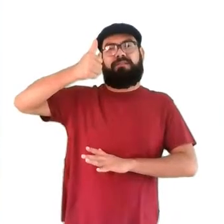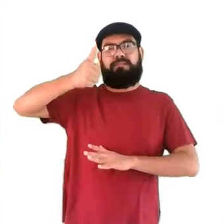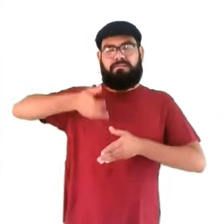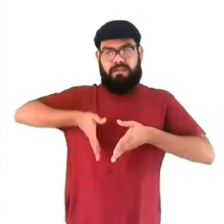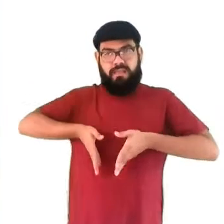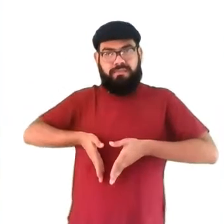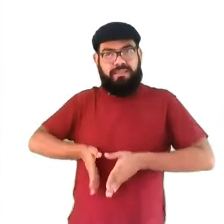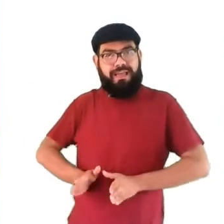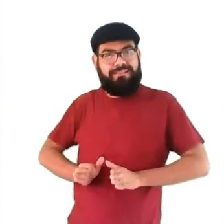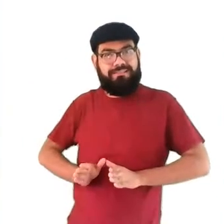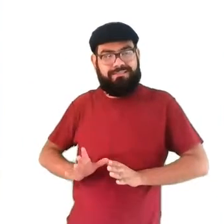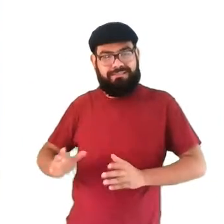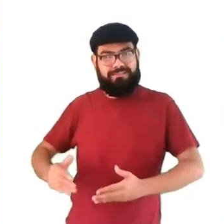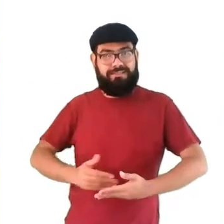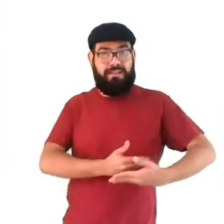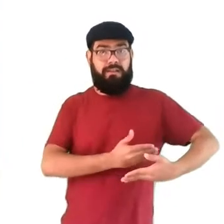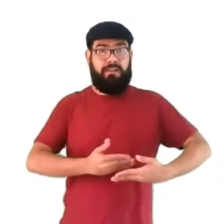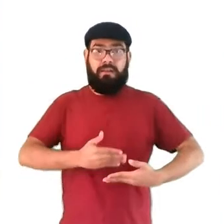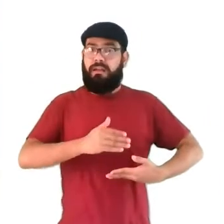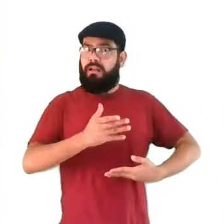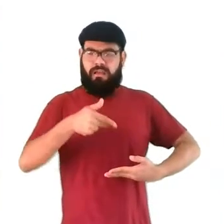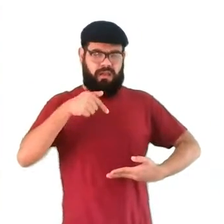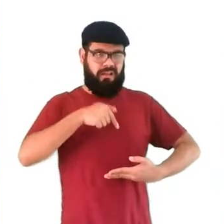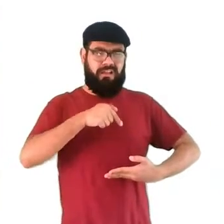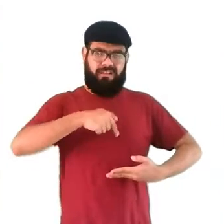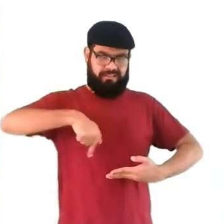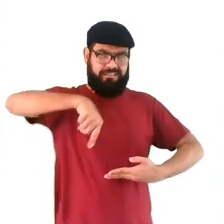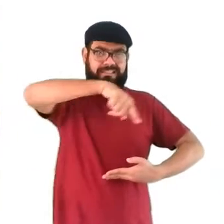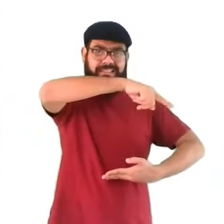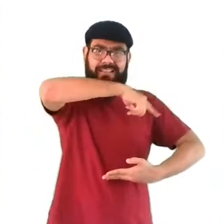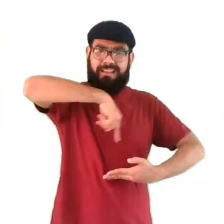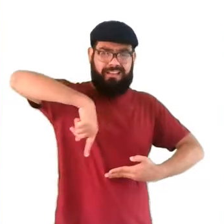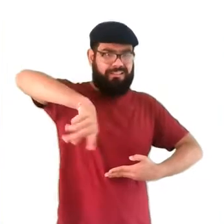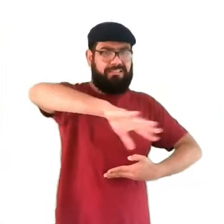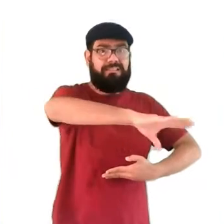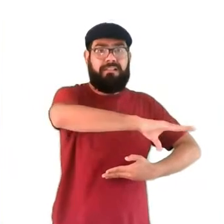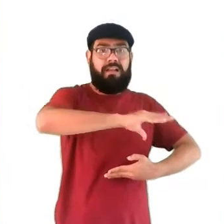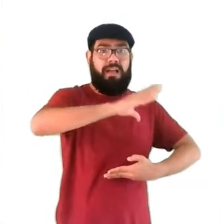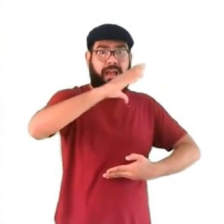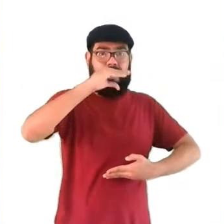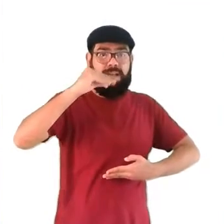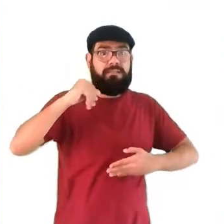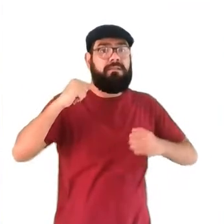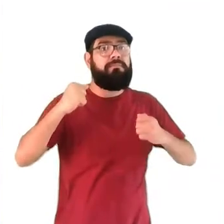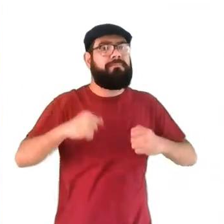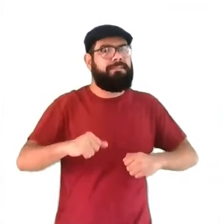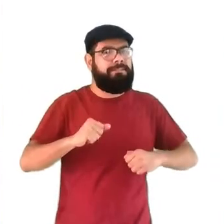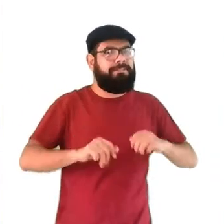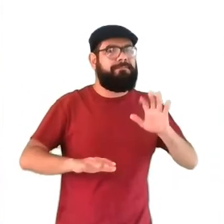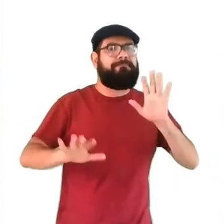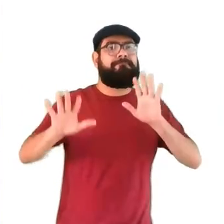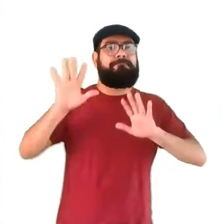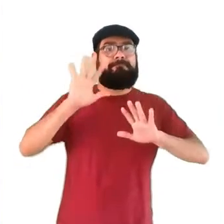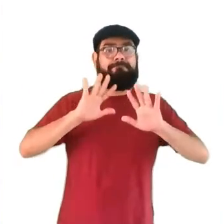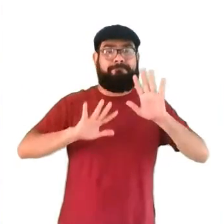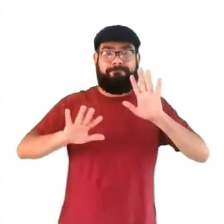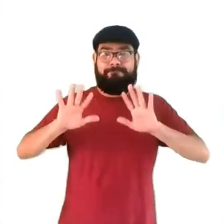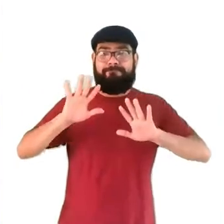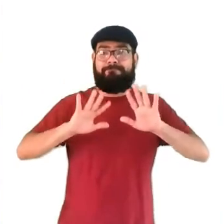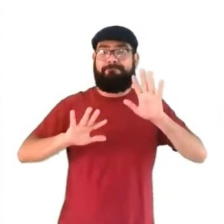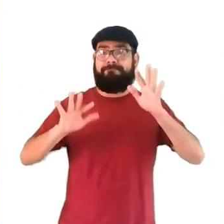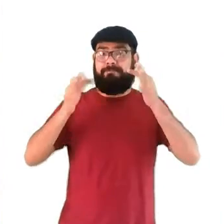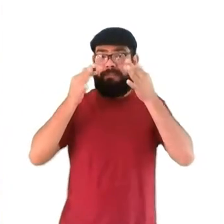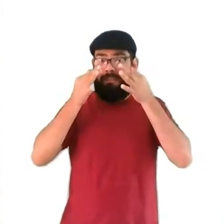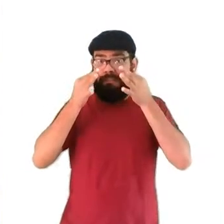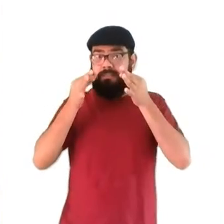as crianças, né, elas precisam de um cuidado maior, ou seja, elas são